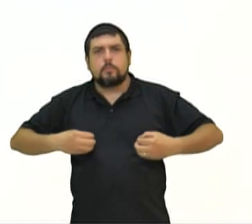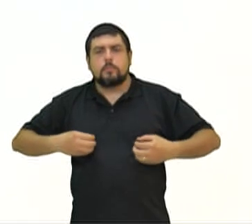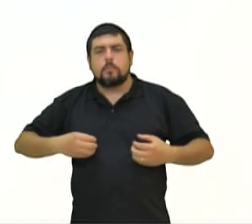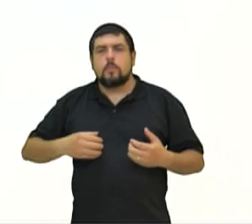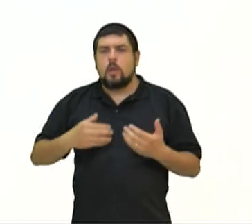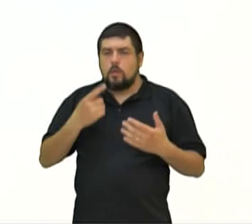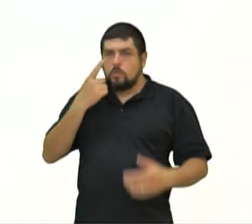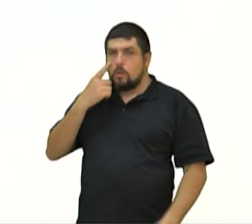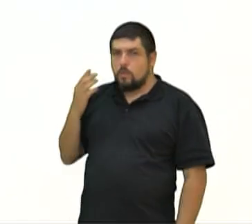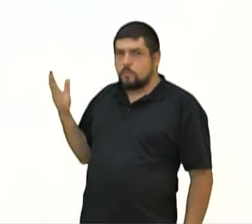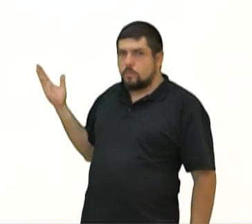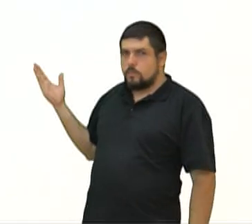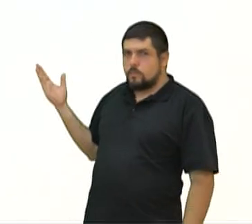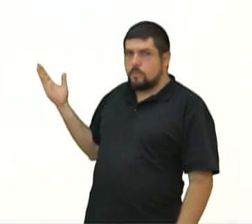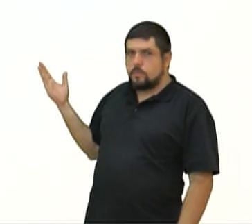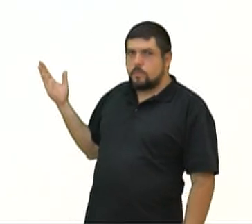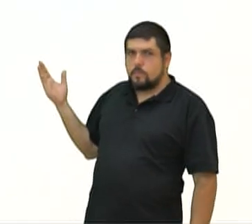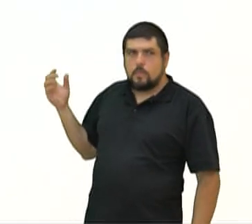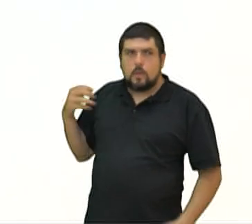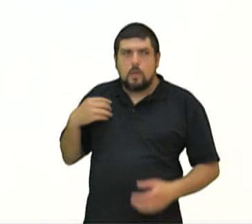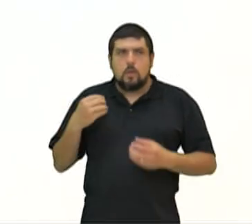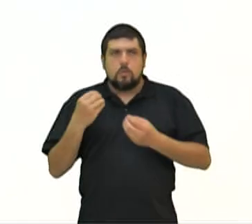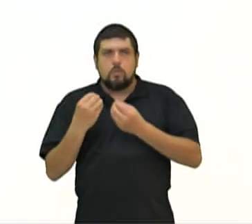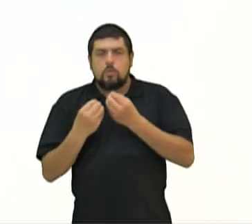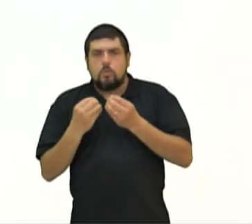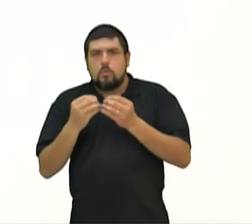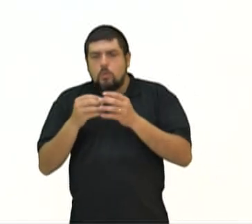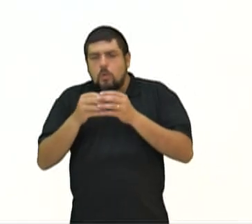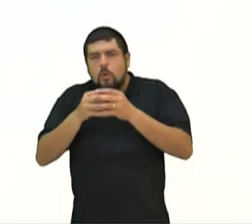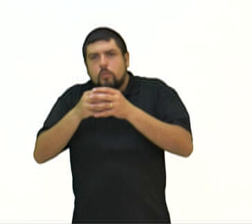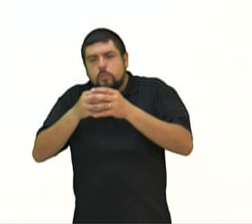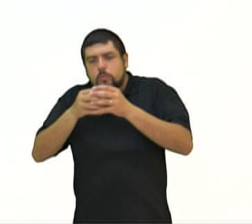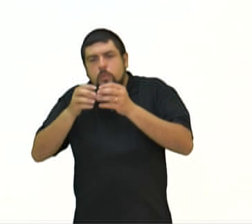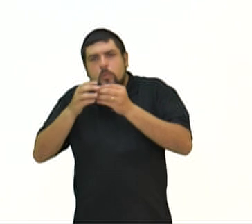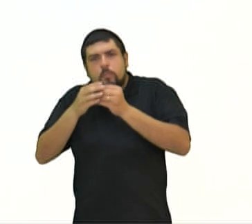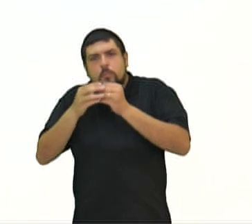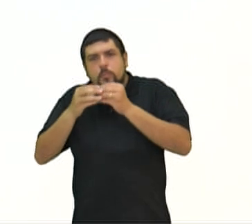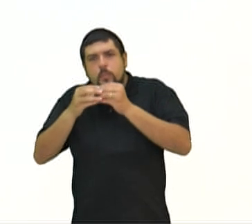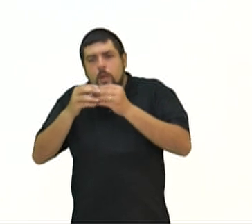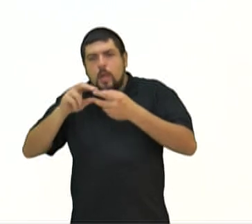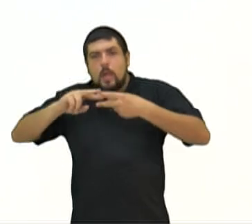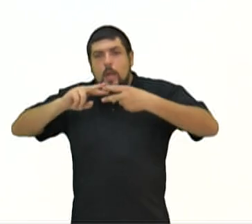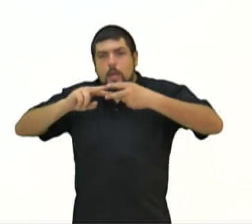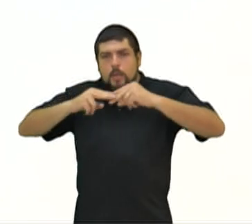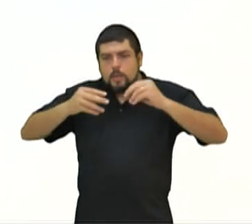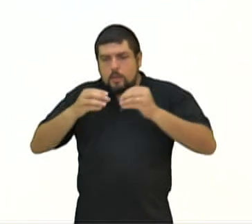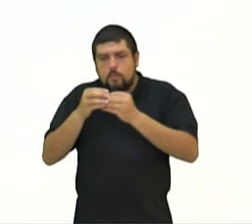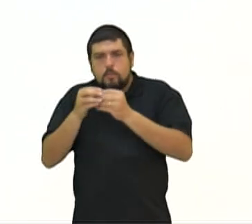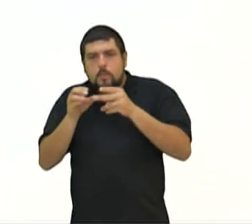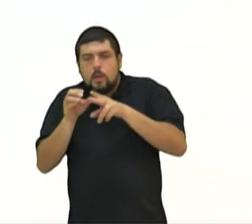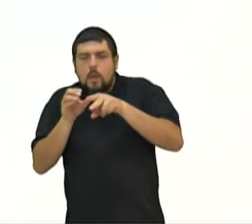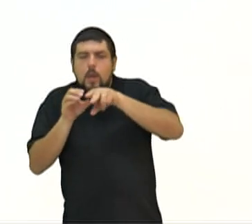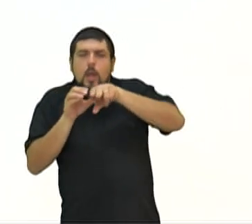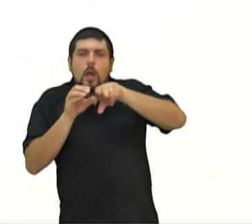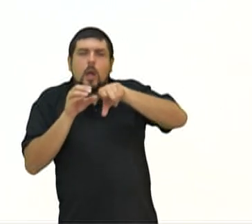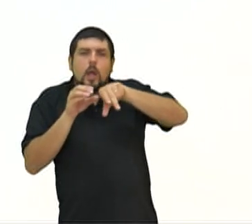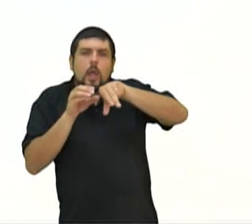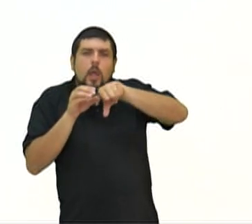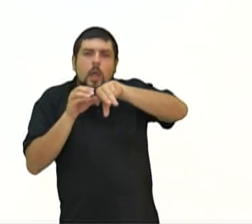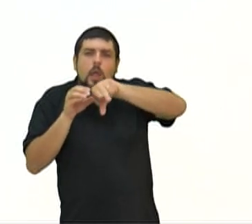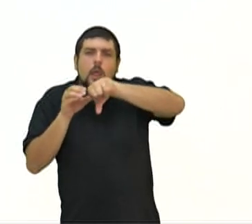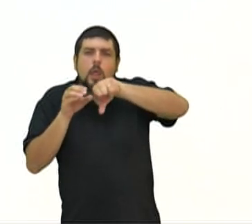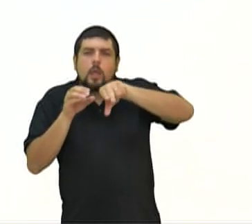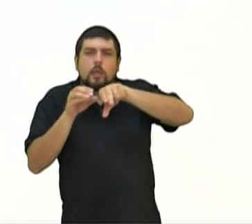que vai dar origem a novos vírus. Esses novos vírus formados dentro daquela célula infectada